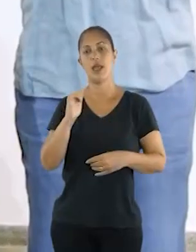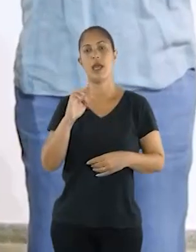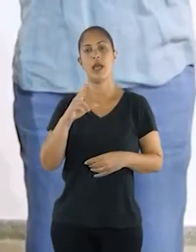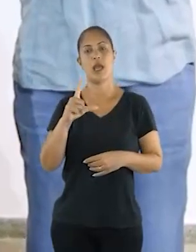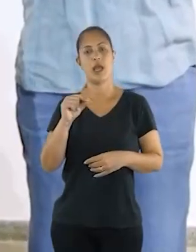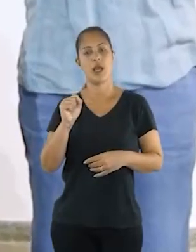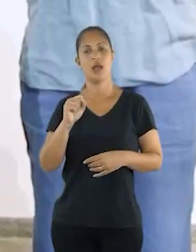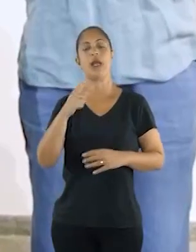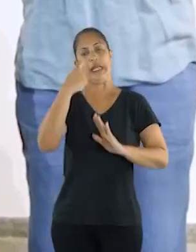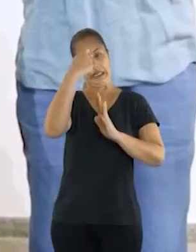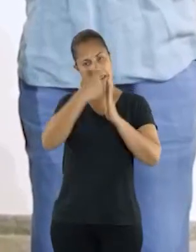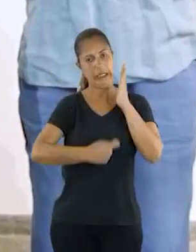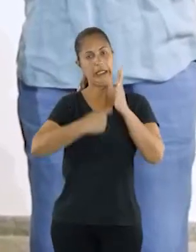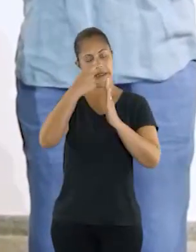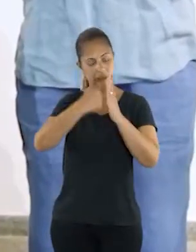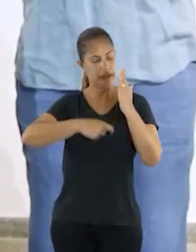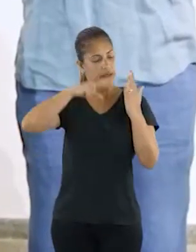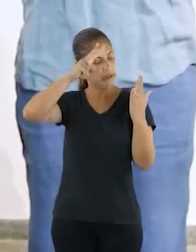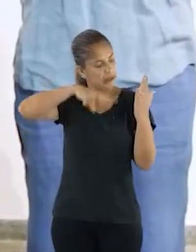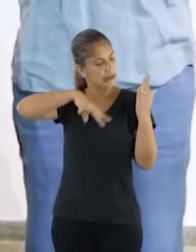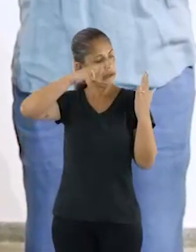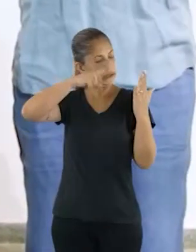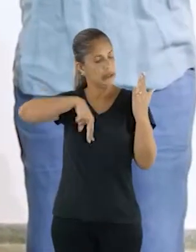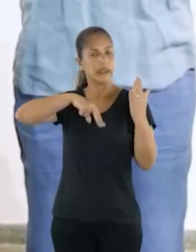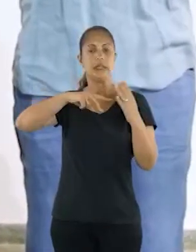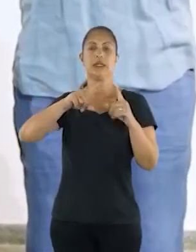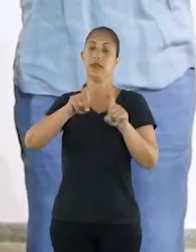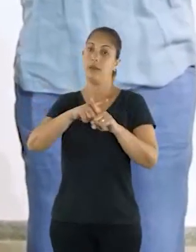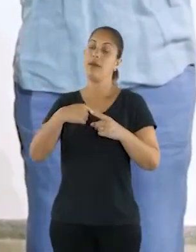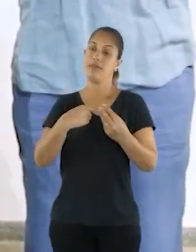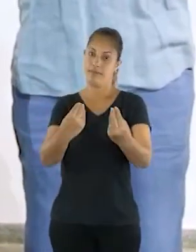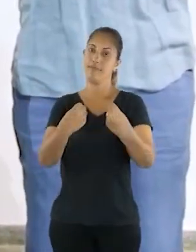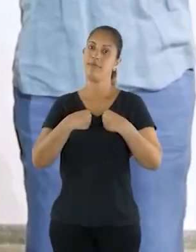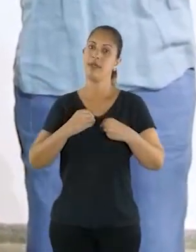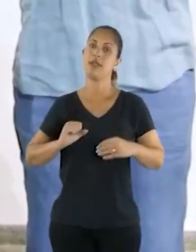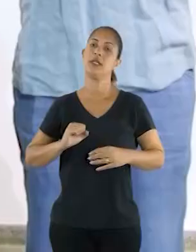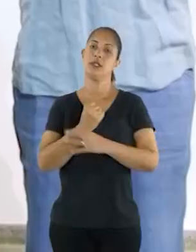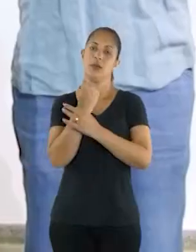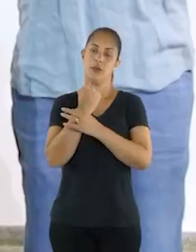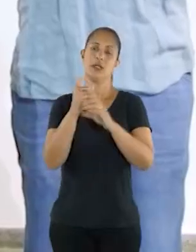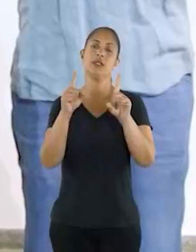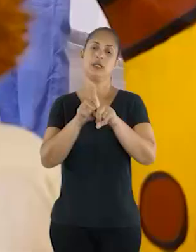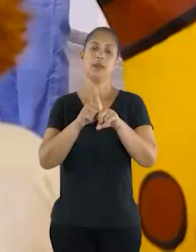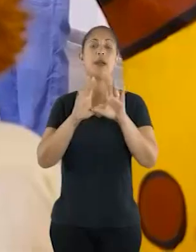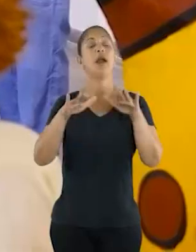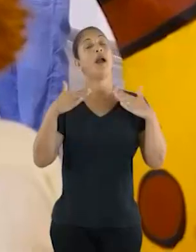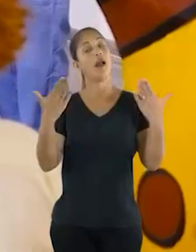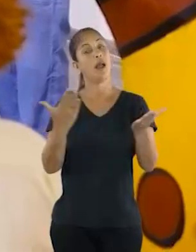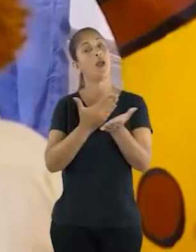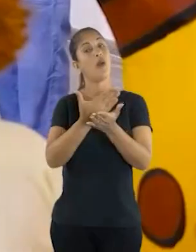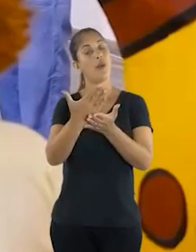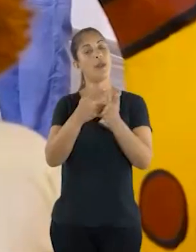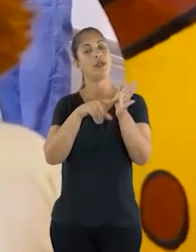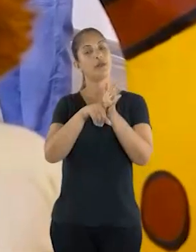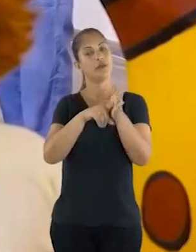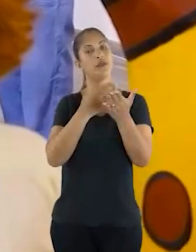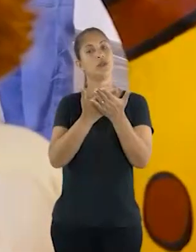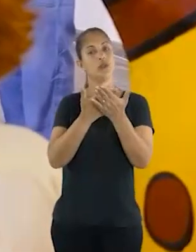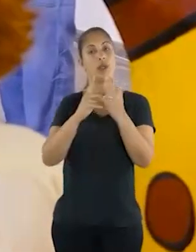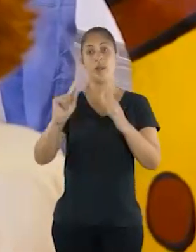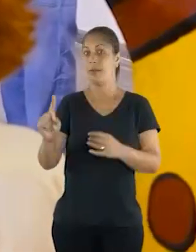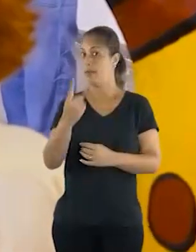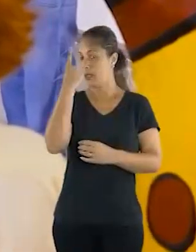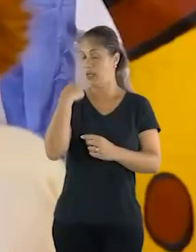checou texto por texto, então isso me deu muita segurança. E aí a gente começou a escolha. A primeira coisa